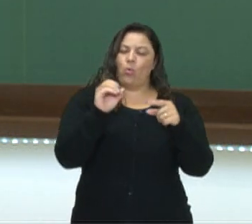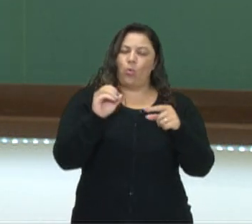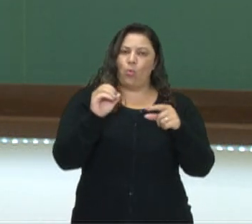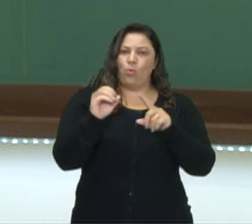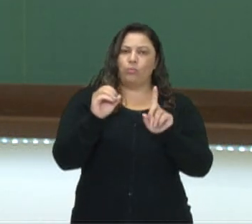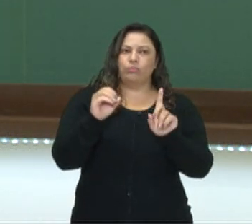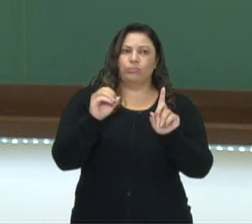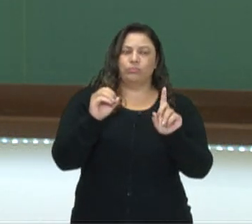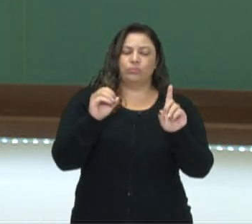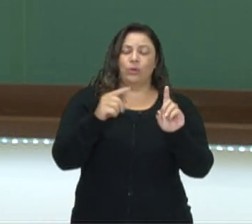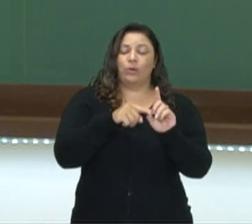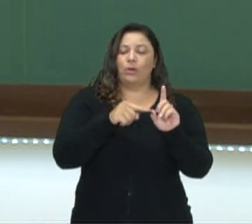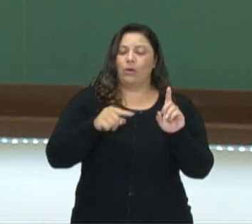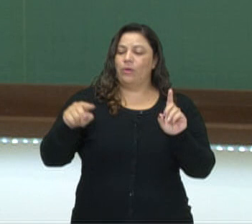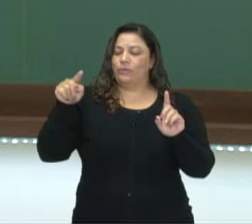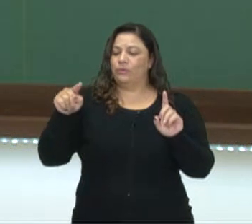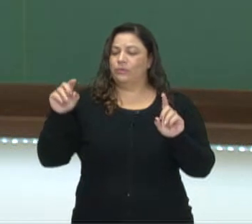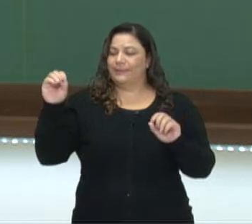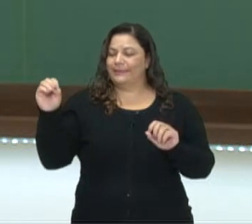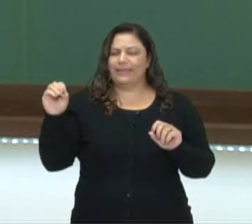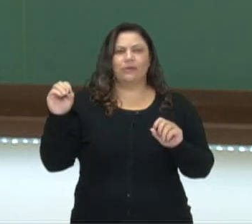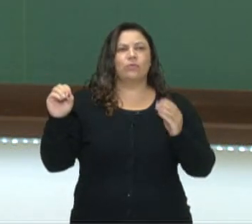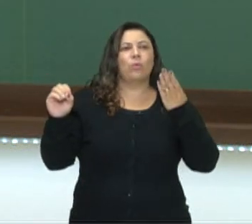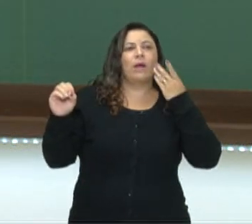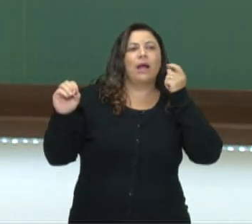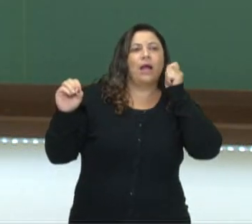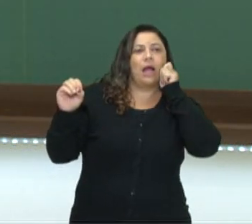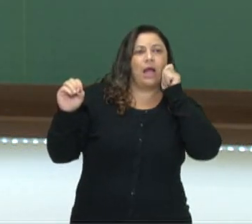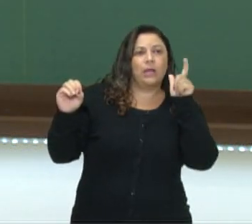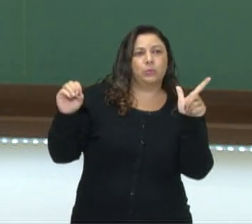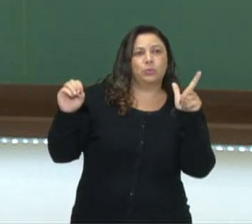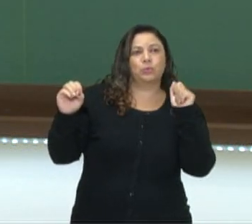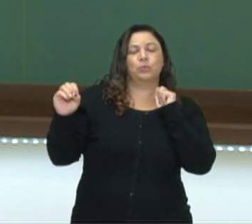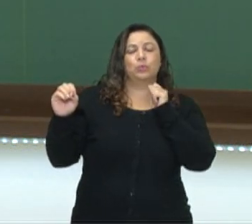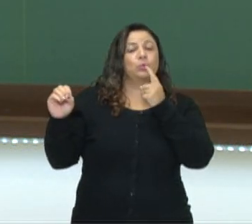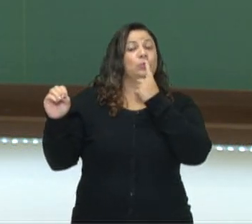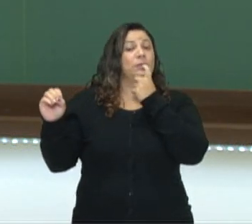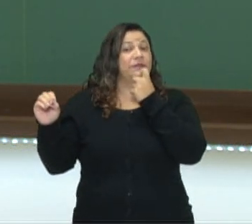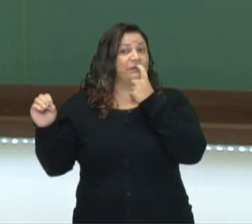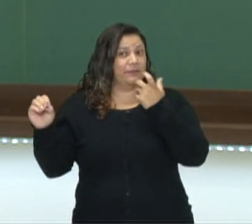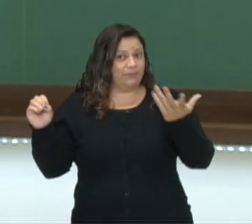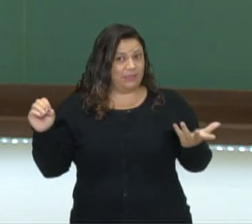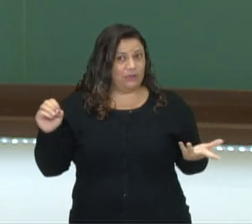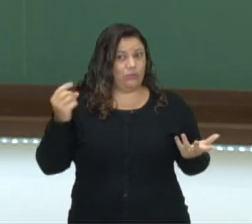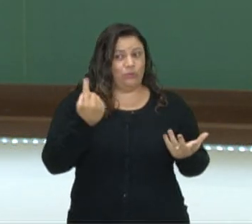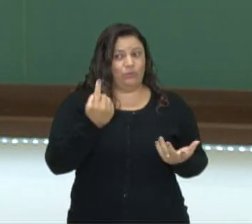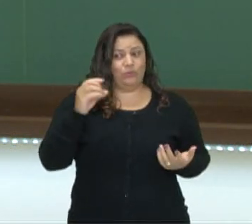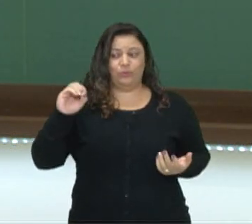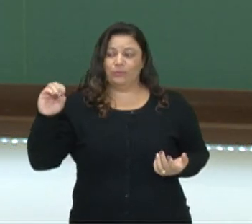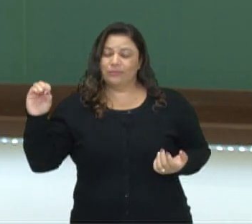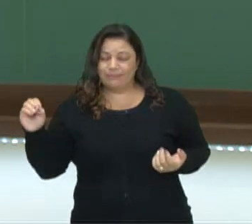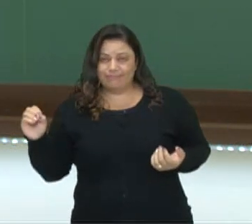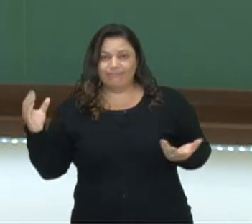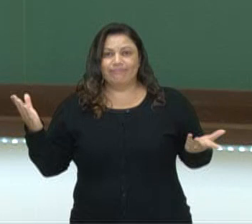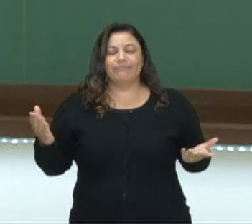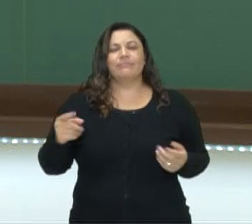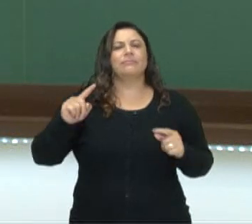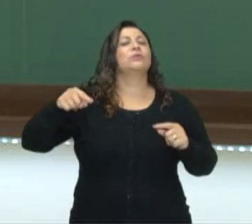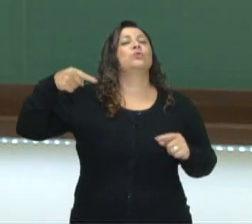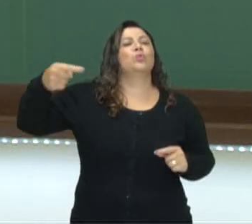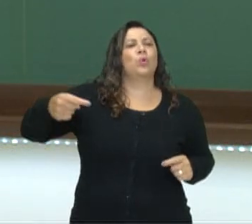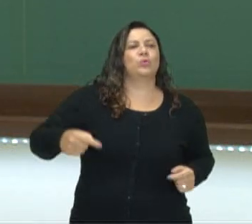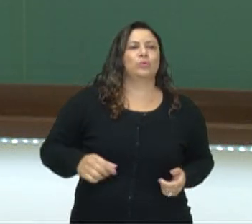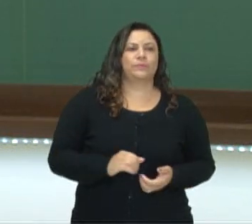fator aqui e o outro zero desse fator aqui. Prof, tô achando que esse padrão vai se manter, né? Vamos ver o